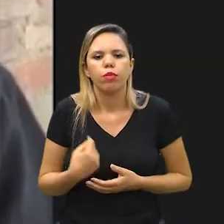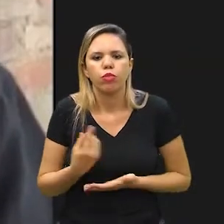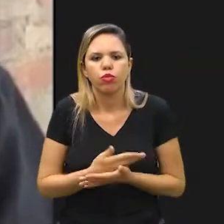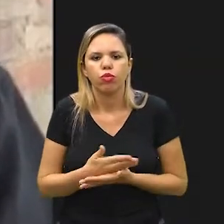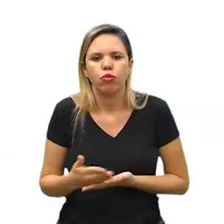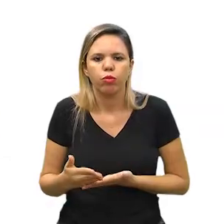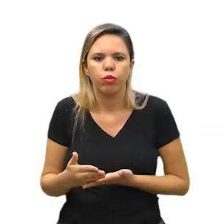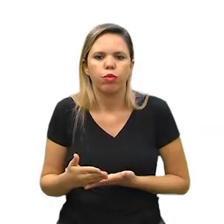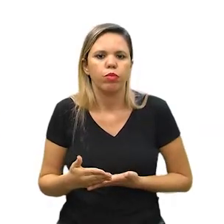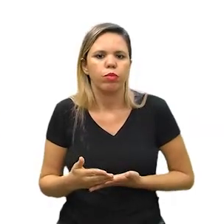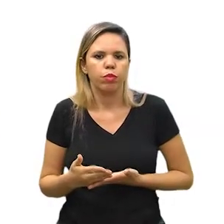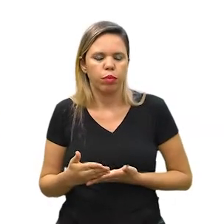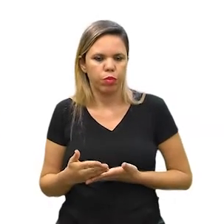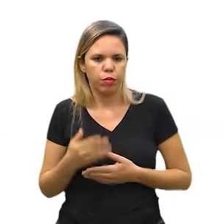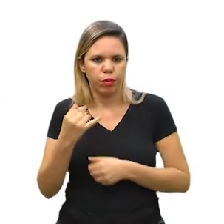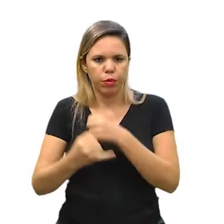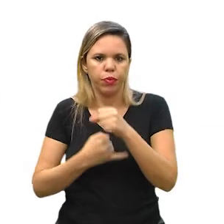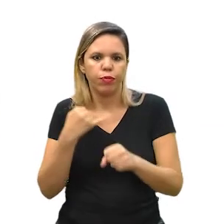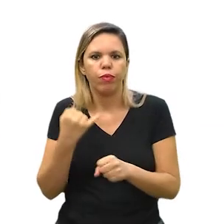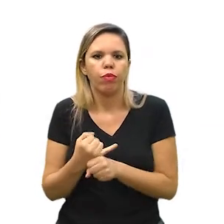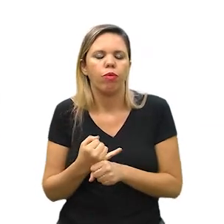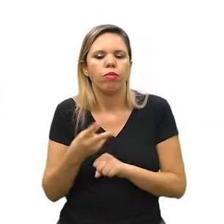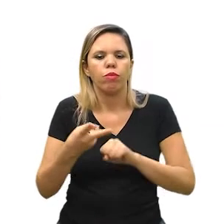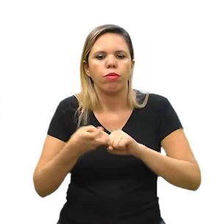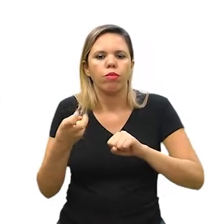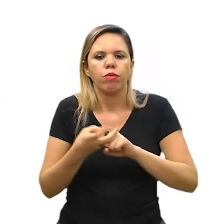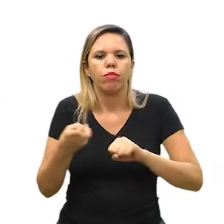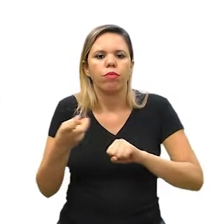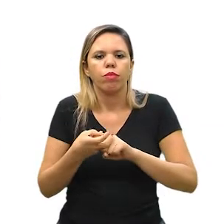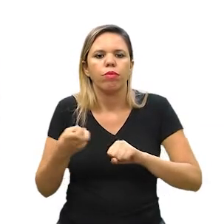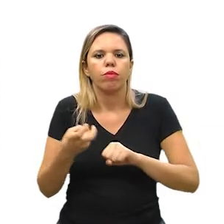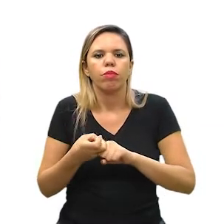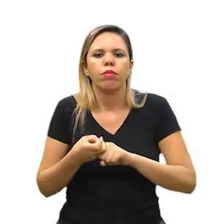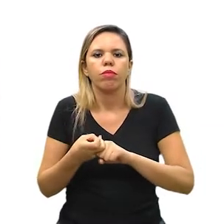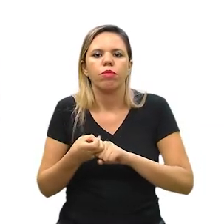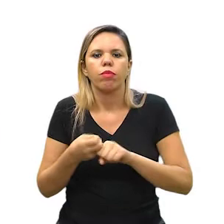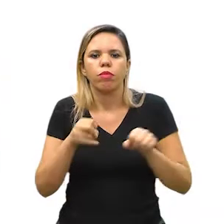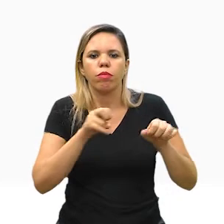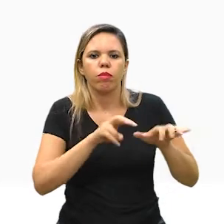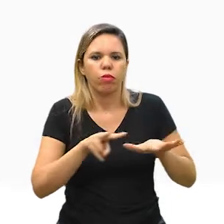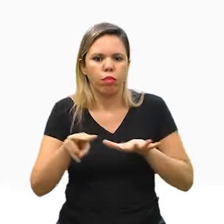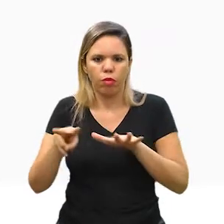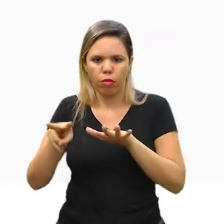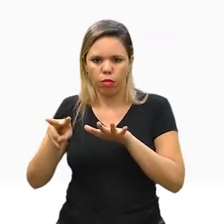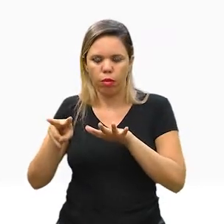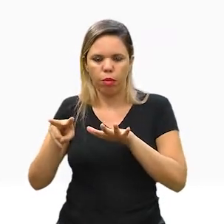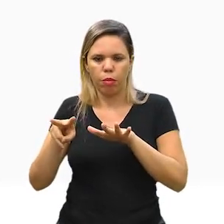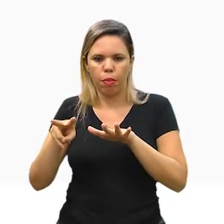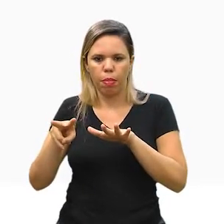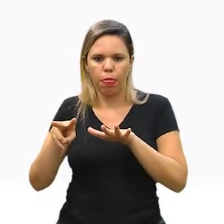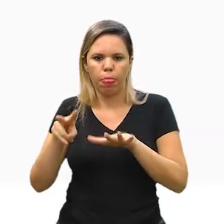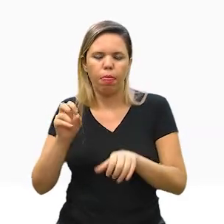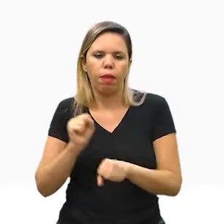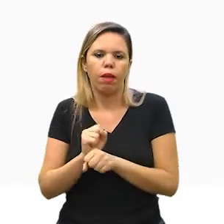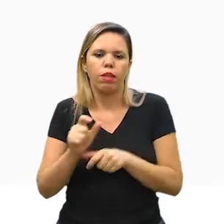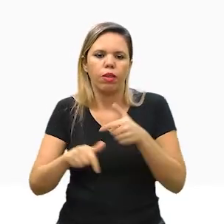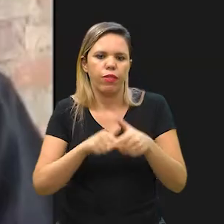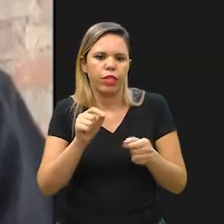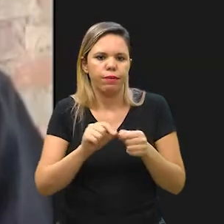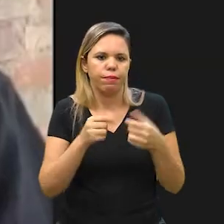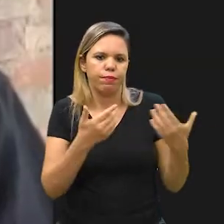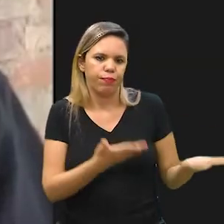começou com os sites, né? Com os aplicativos, né? Assim, na semana que eu já parei tudo que eu estava fazendo para